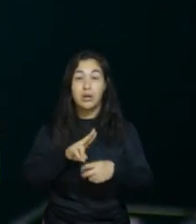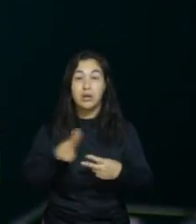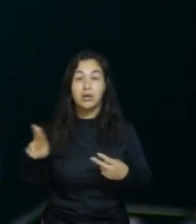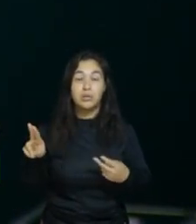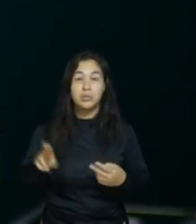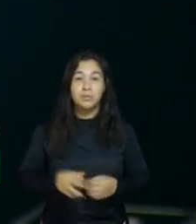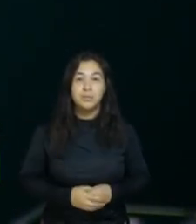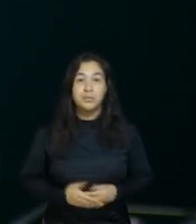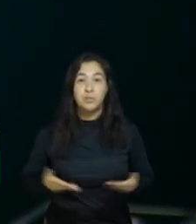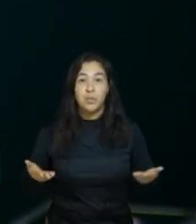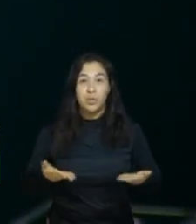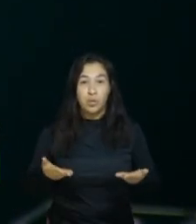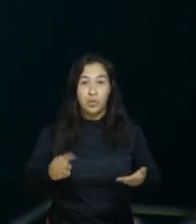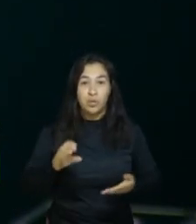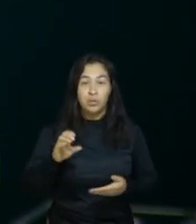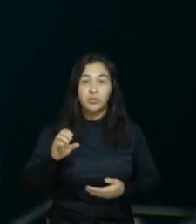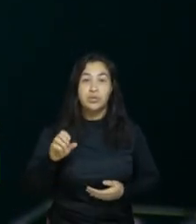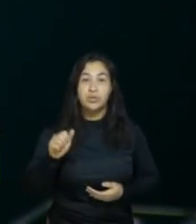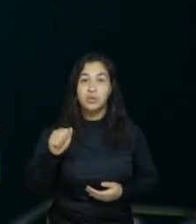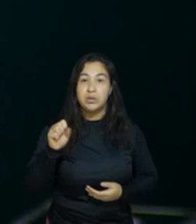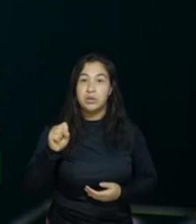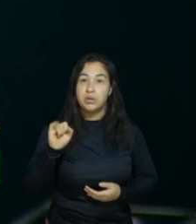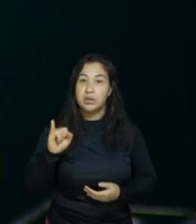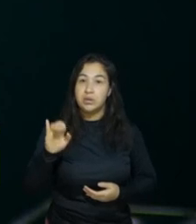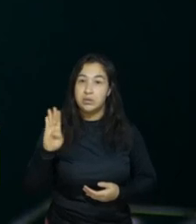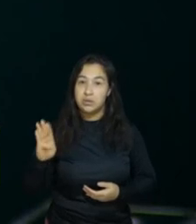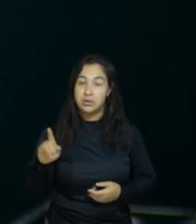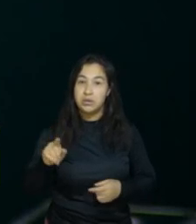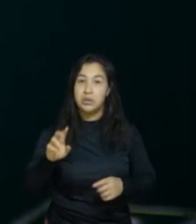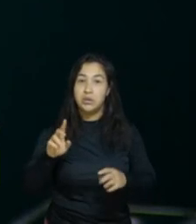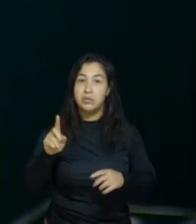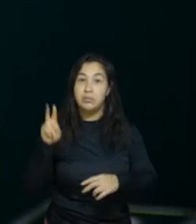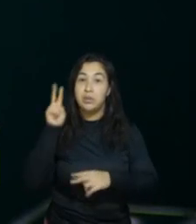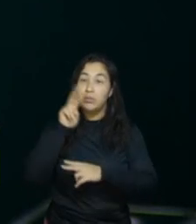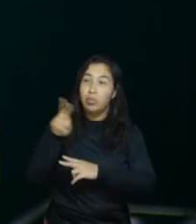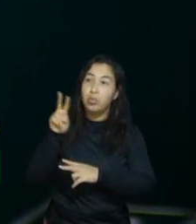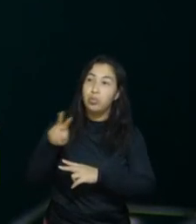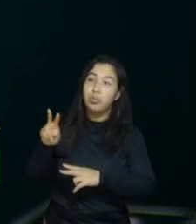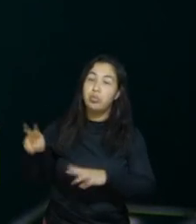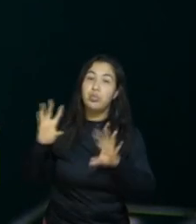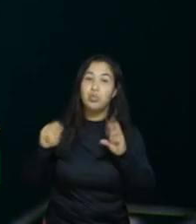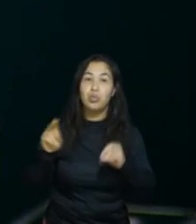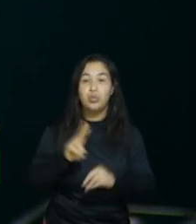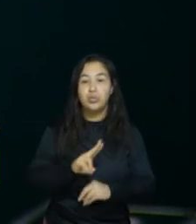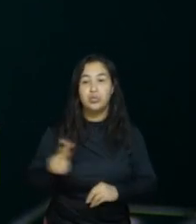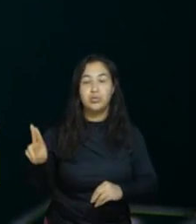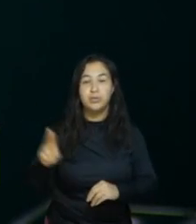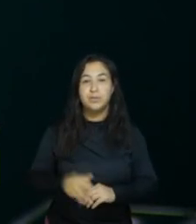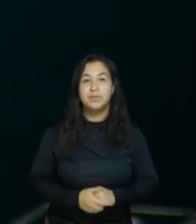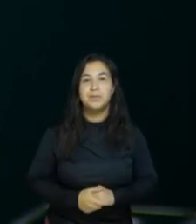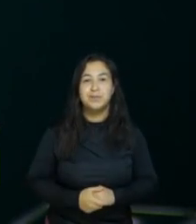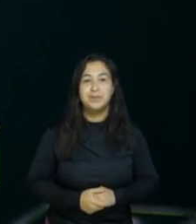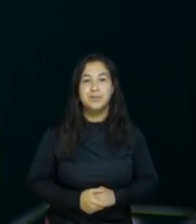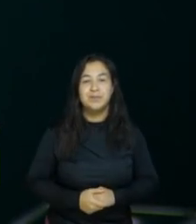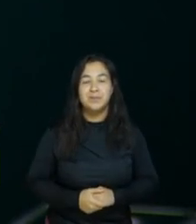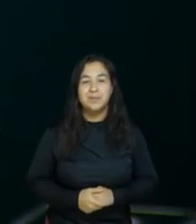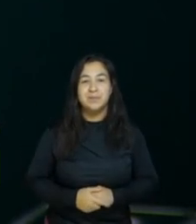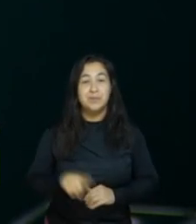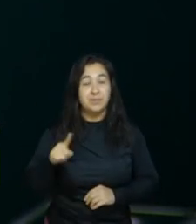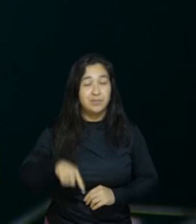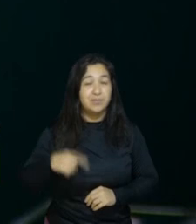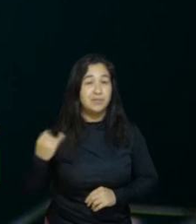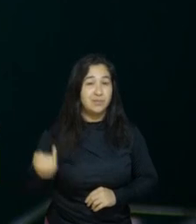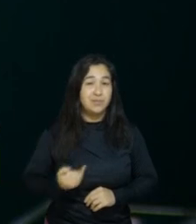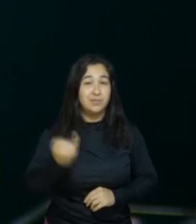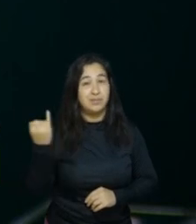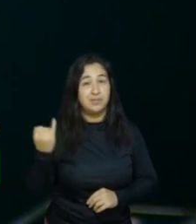justamente hoje a CIB, a Associação Médica, todos os nomes que vocês podem acompanhar ali. E do Conselho Fiscal, olha como é importante,